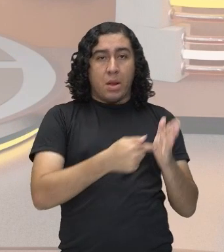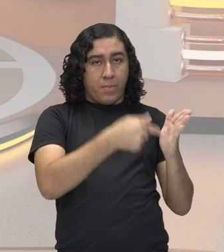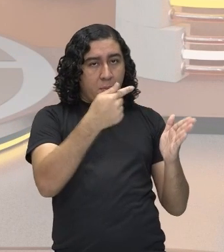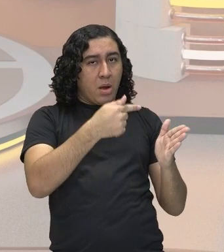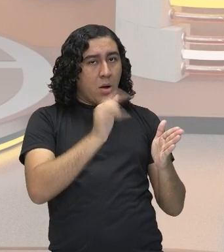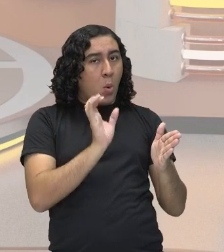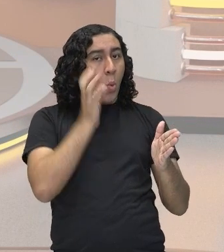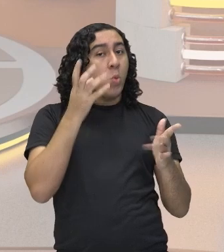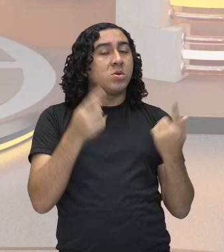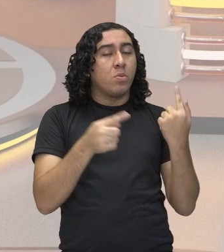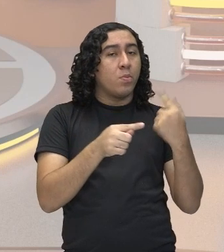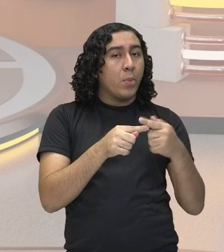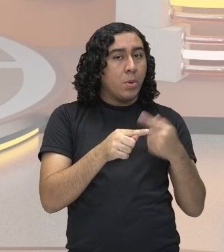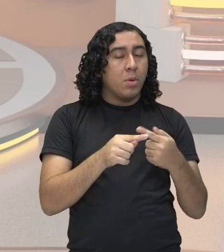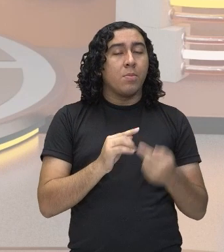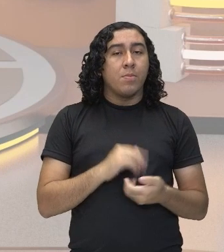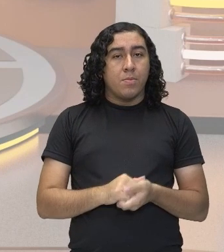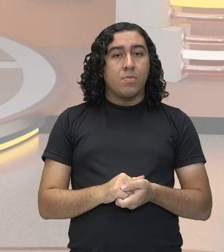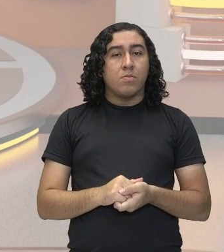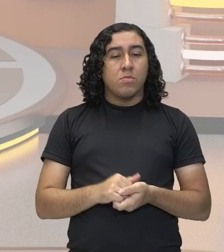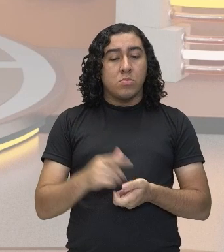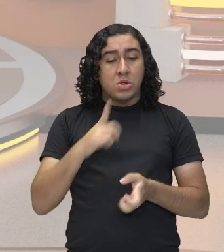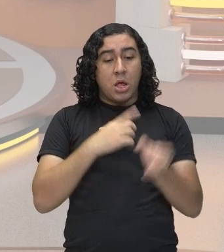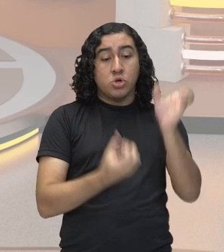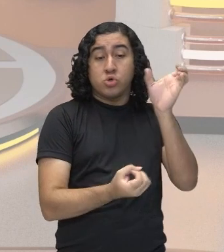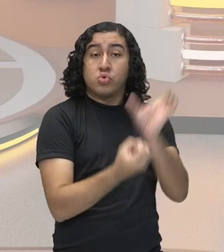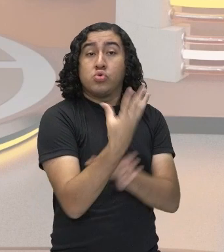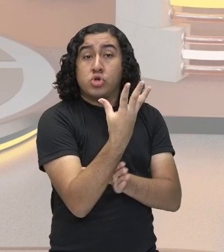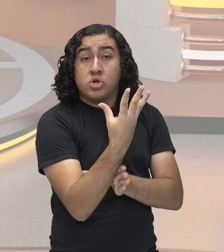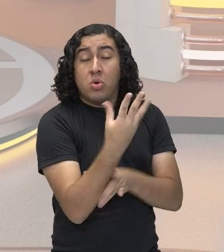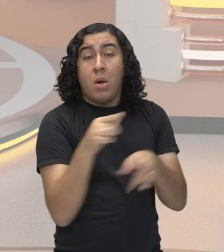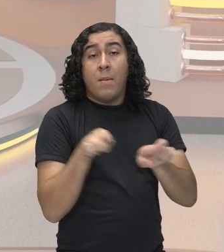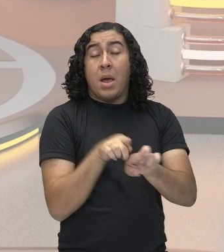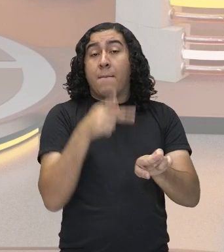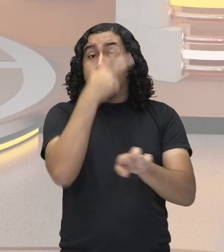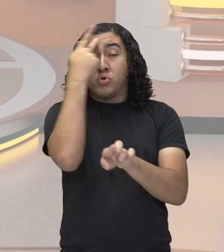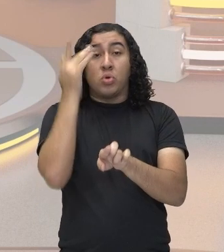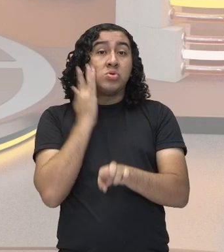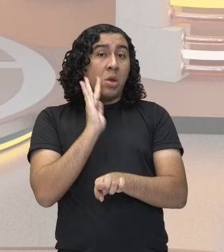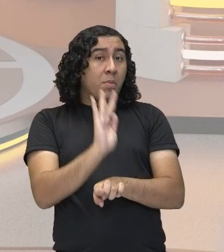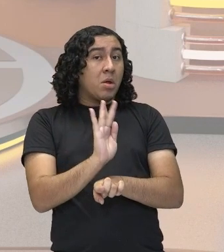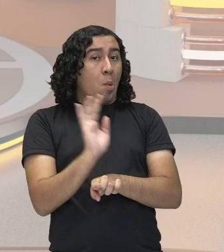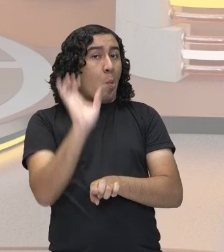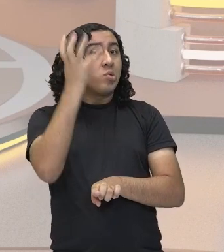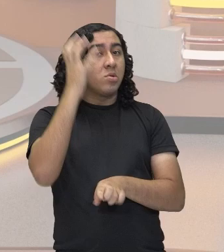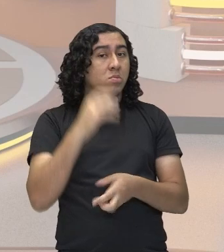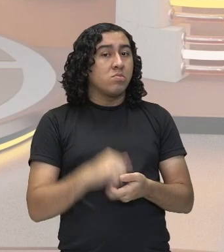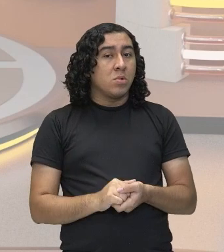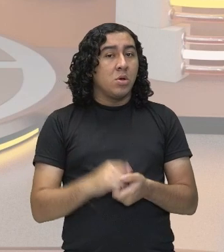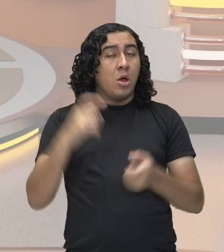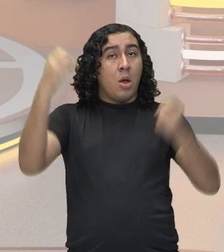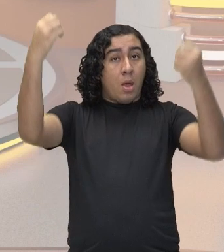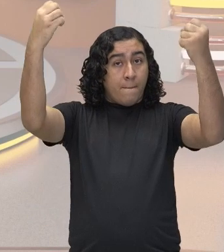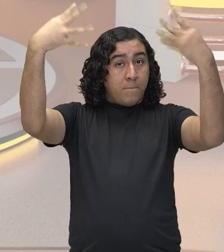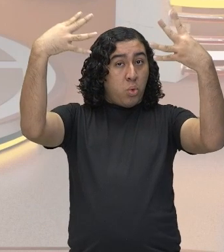fenômeno, por quê? Porque ele se manifestou, apareceu sem você esperar. Um relâmpago,